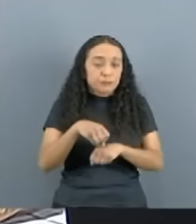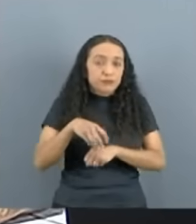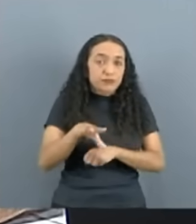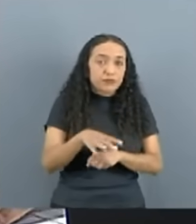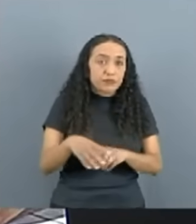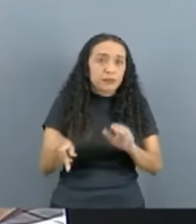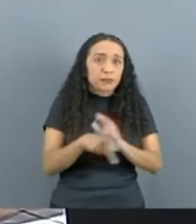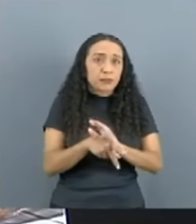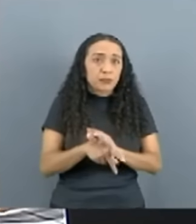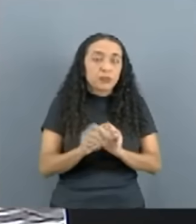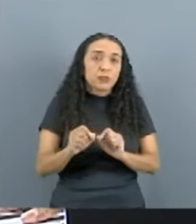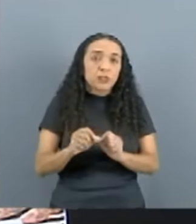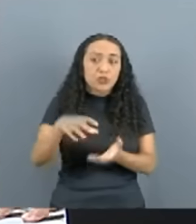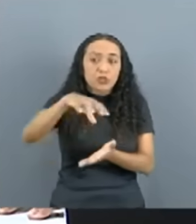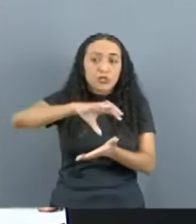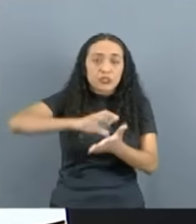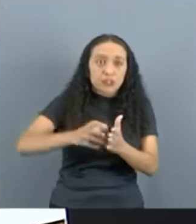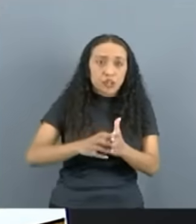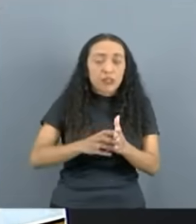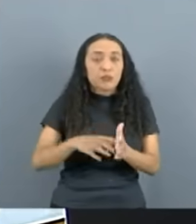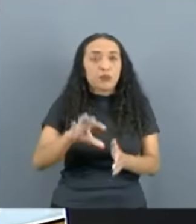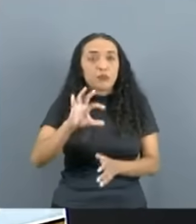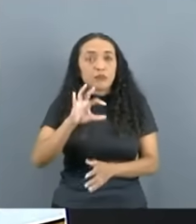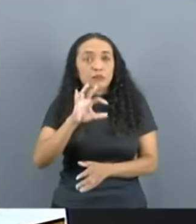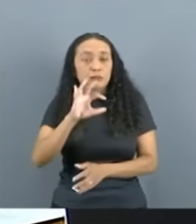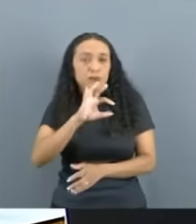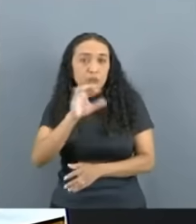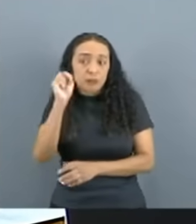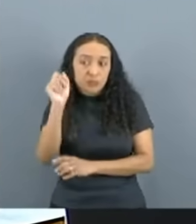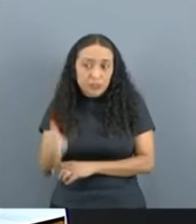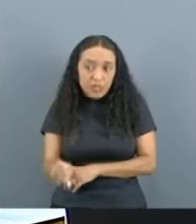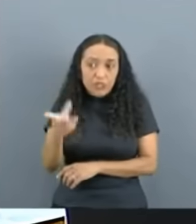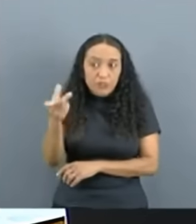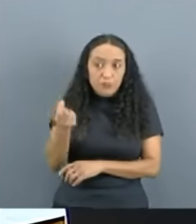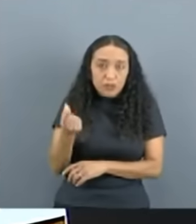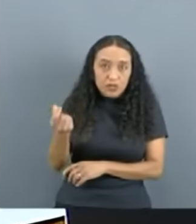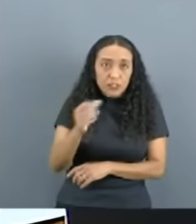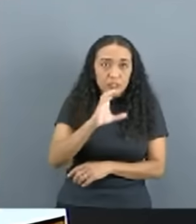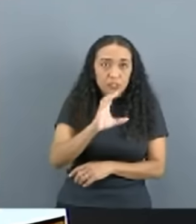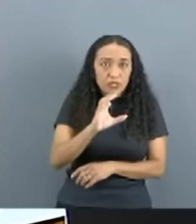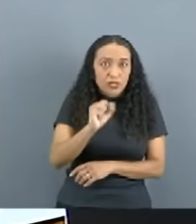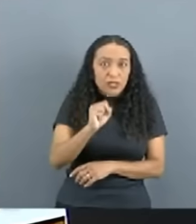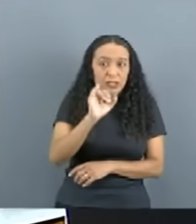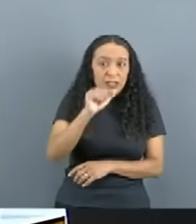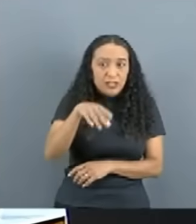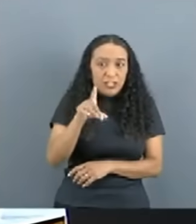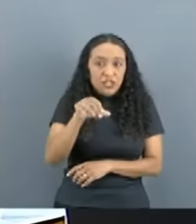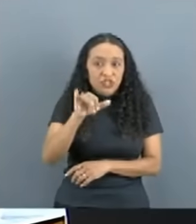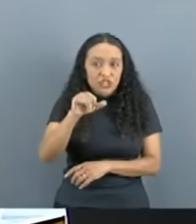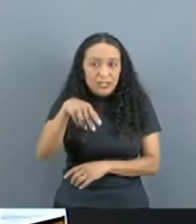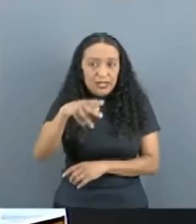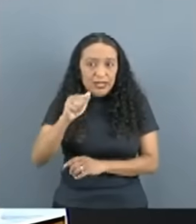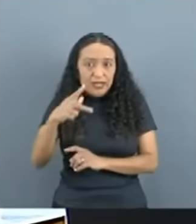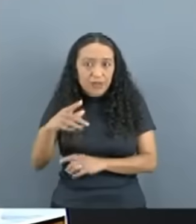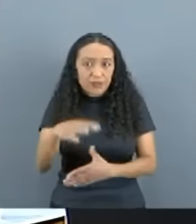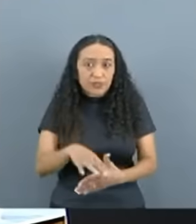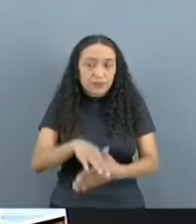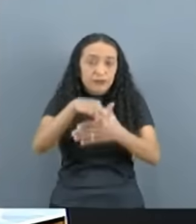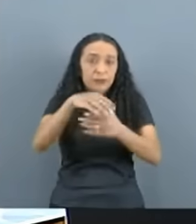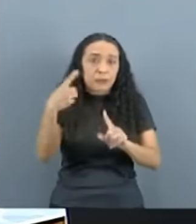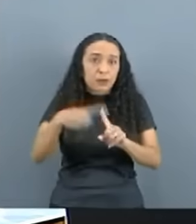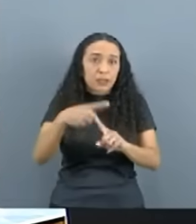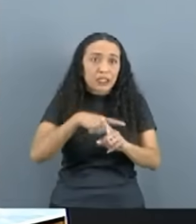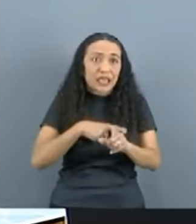Sindicato Nacional dos Aposentados e Pensionistas Idosos, o Sindinap, se destaca por estar sob a liderança